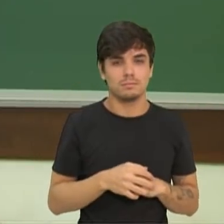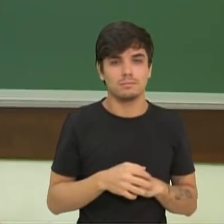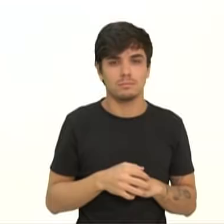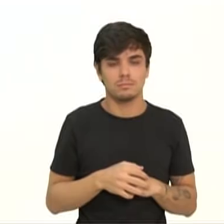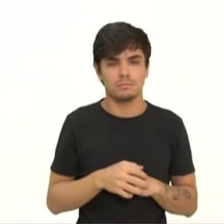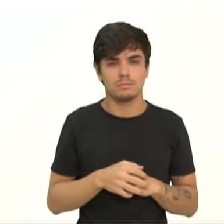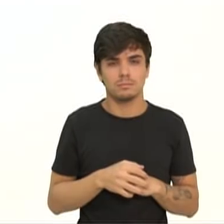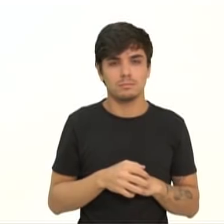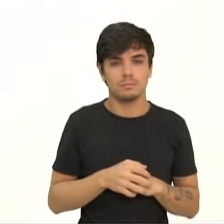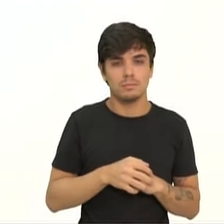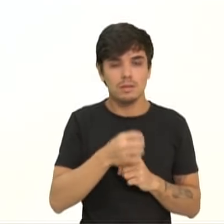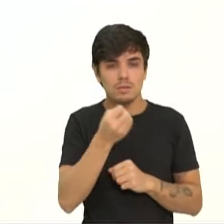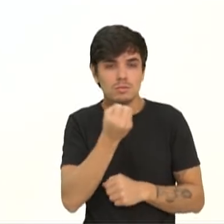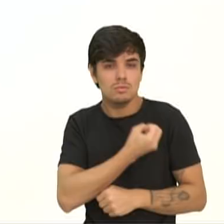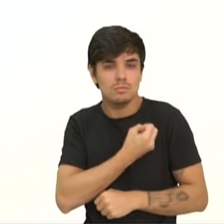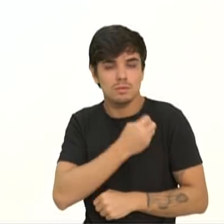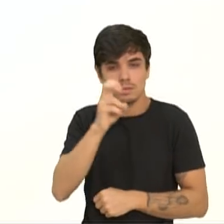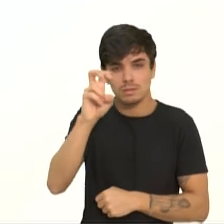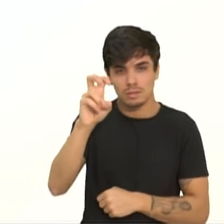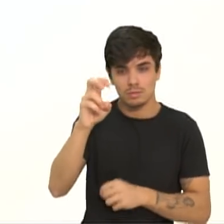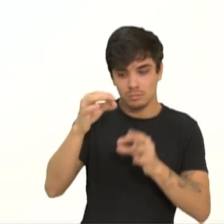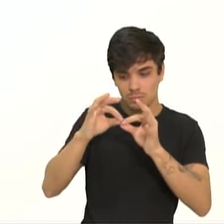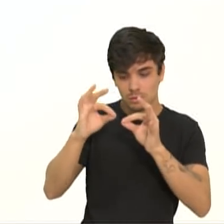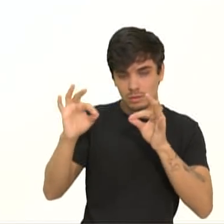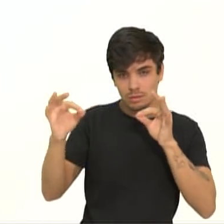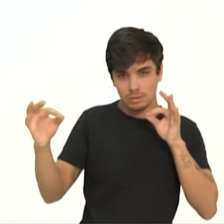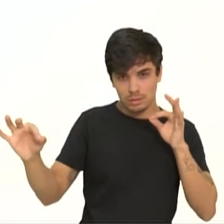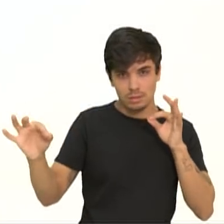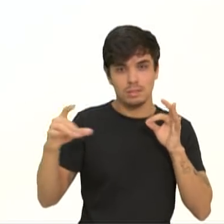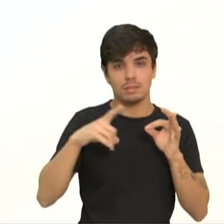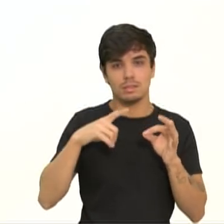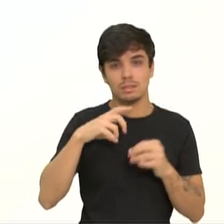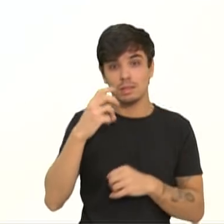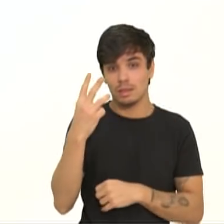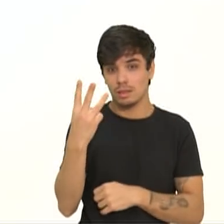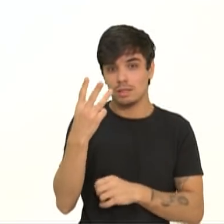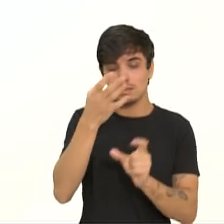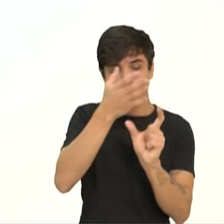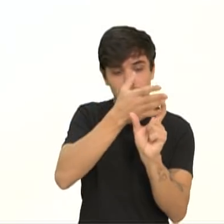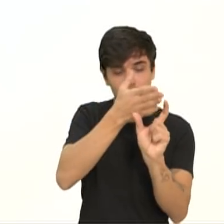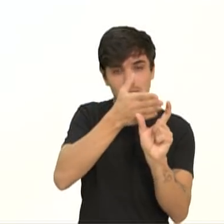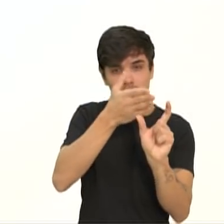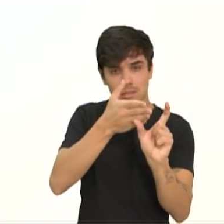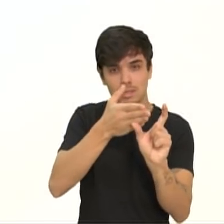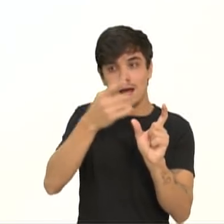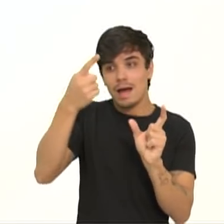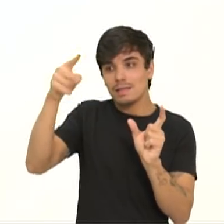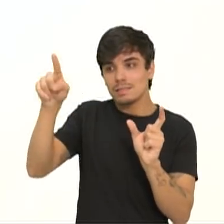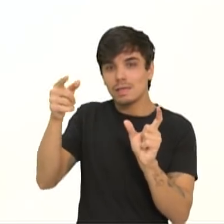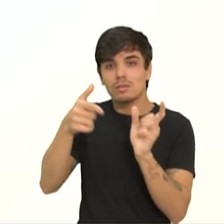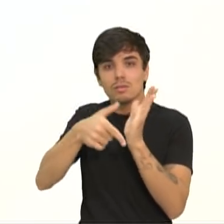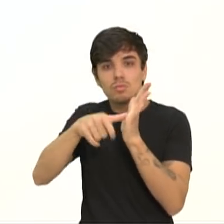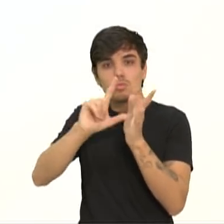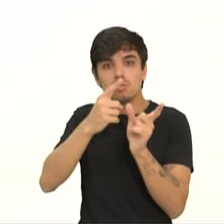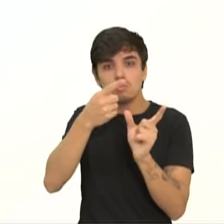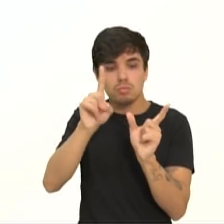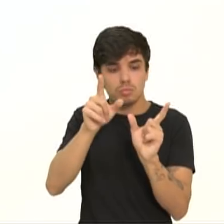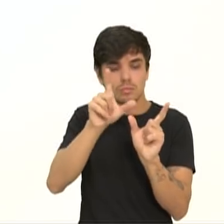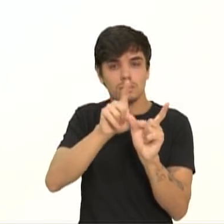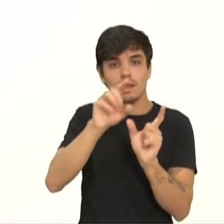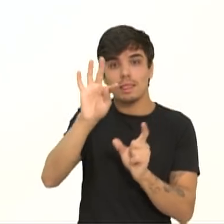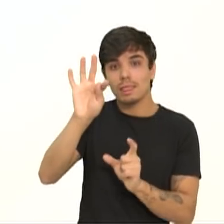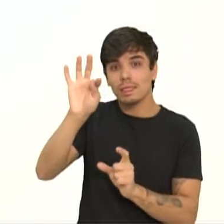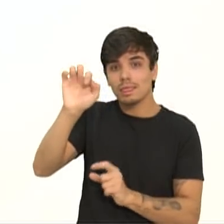Número 5, distância, 3 sílabas, o acento está na penúltima sílaba, no T,